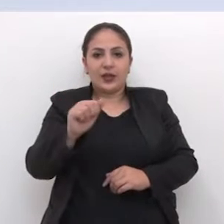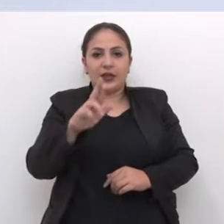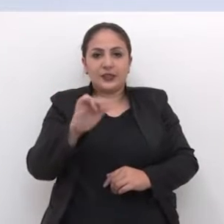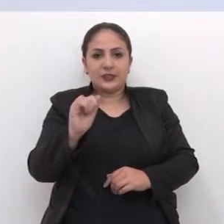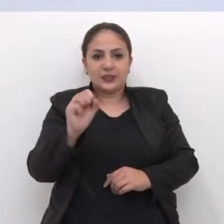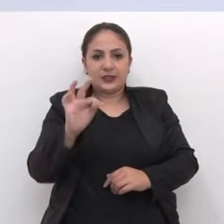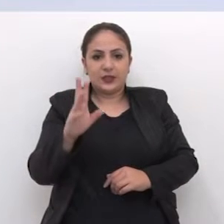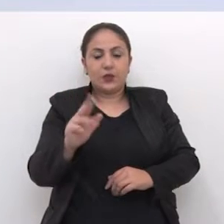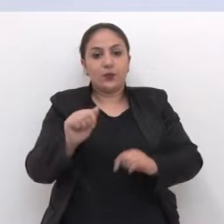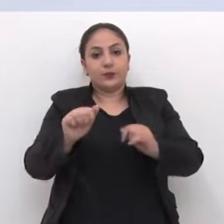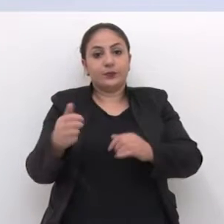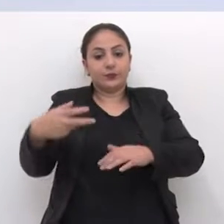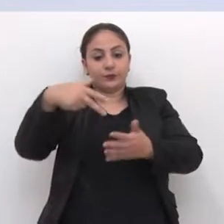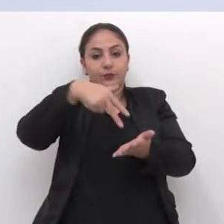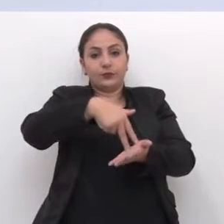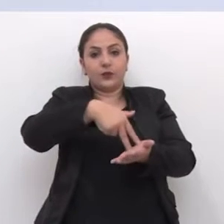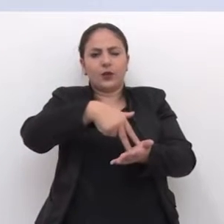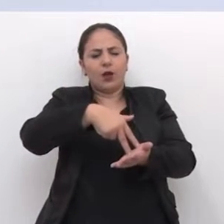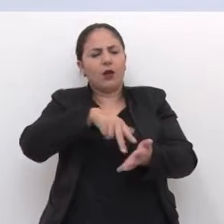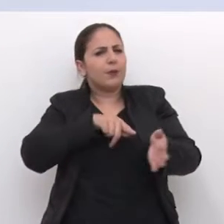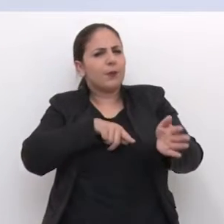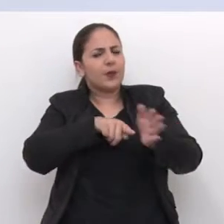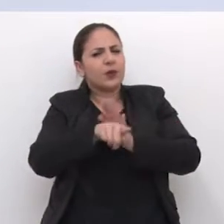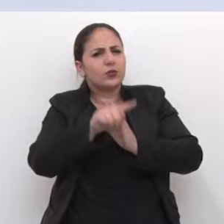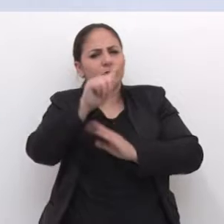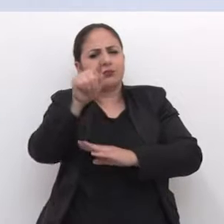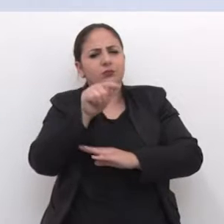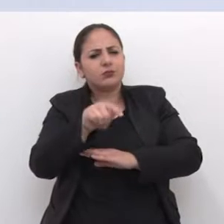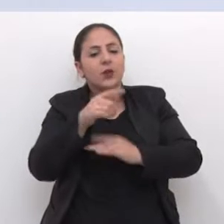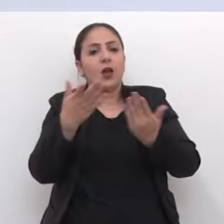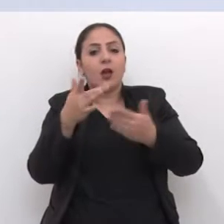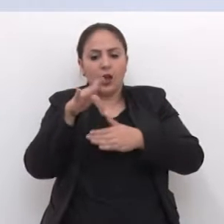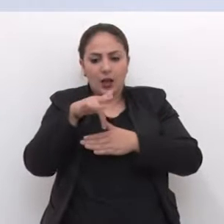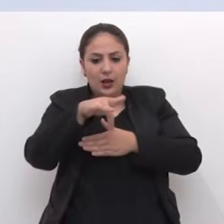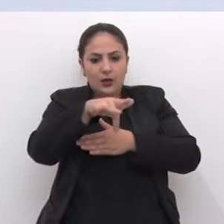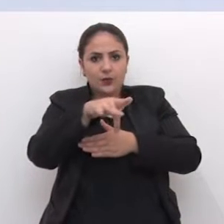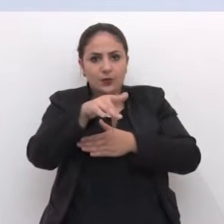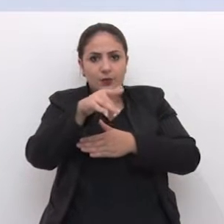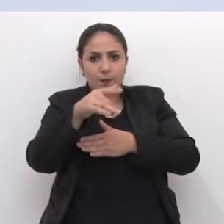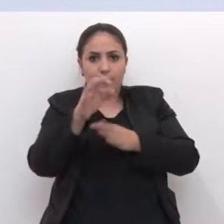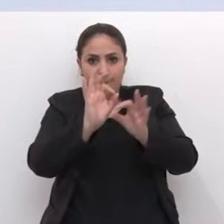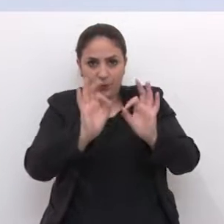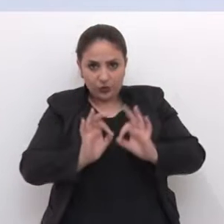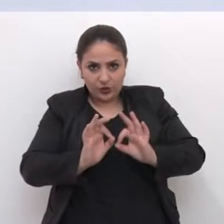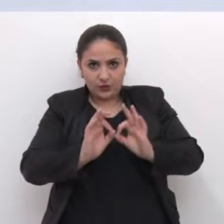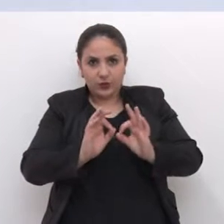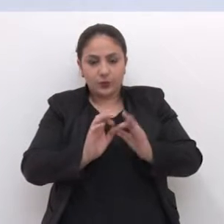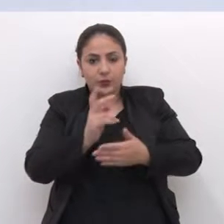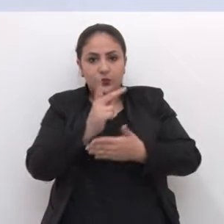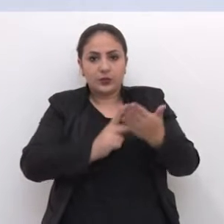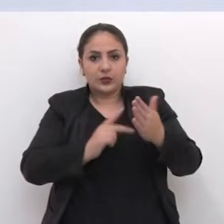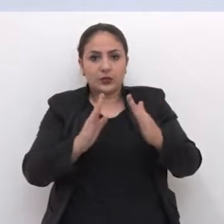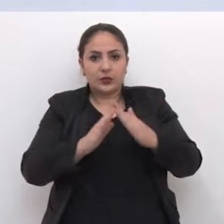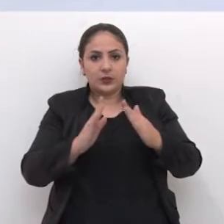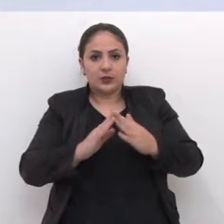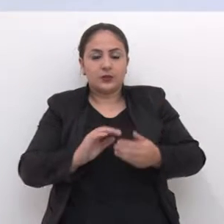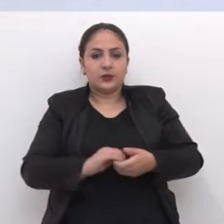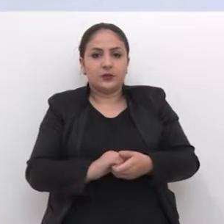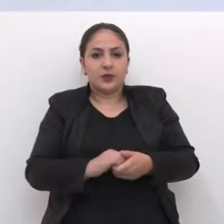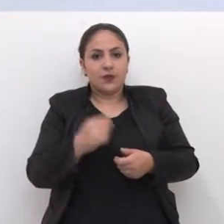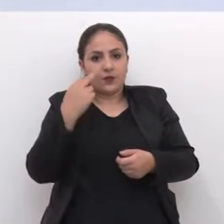O vereador Aristeu Dalalana subiu à tribuna para questionar o arquivamento de alguns projetos protocolados na